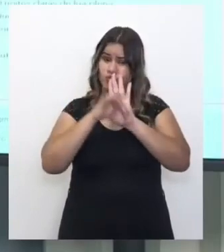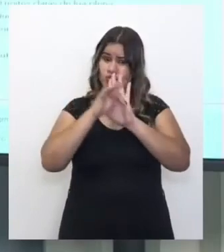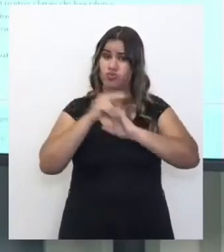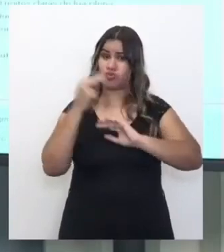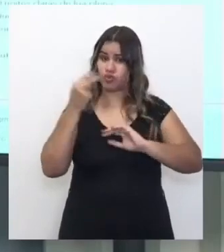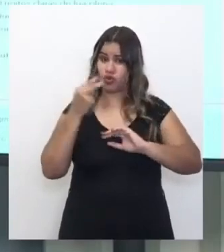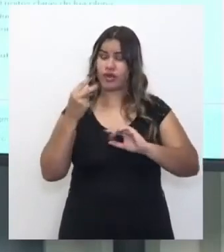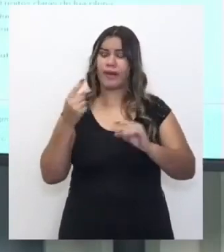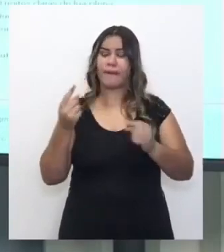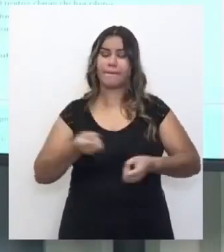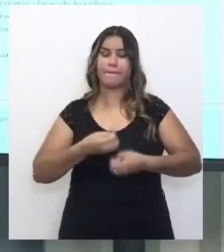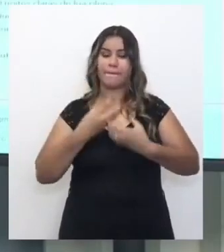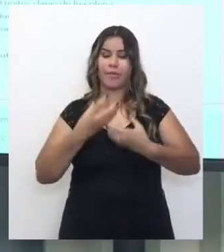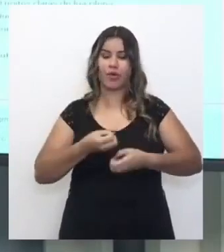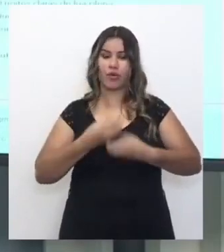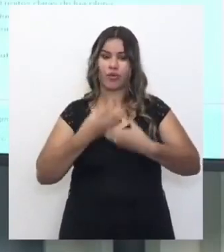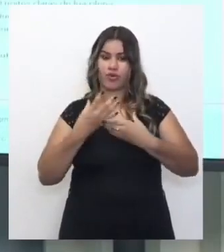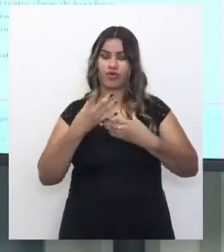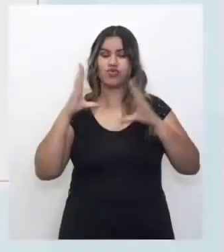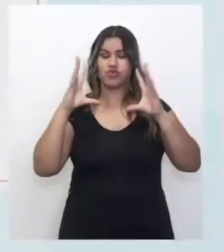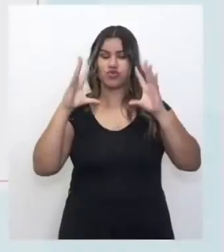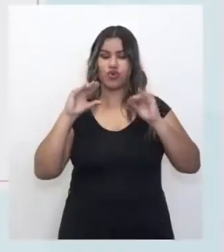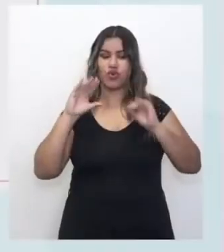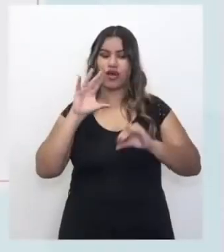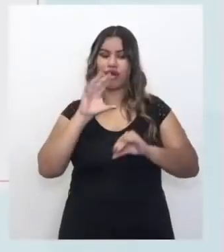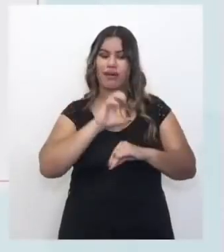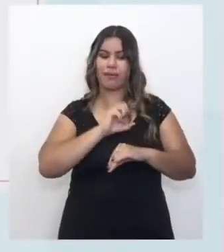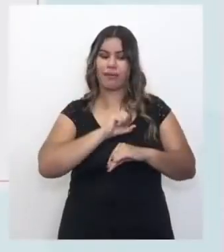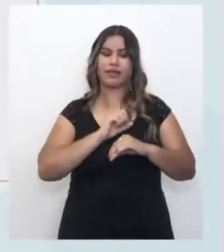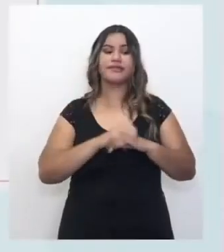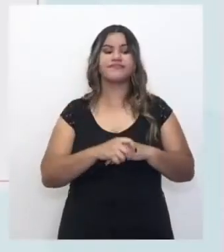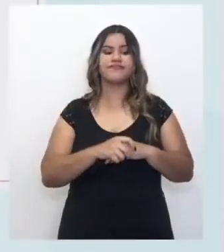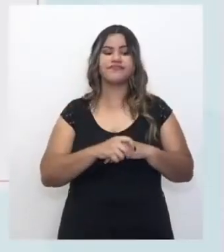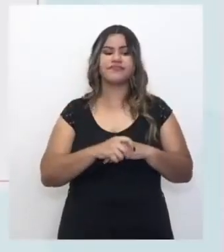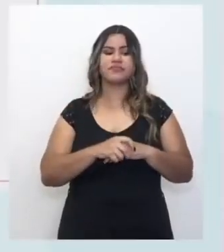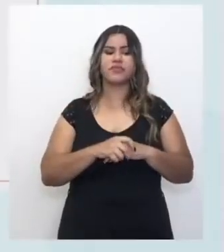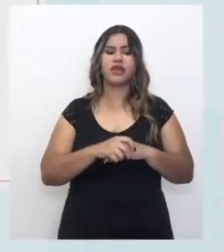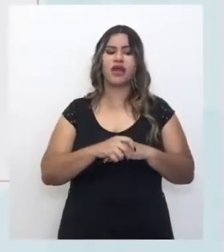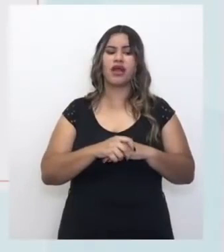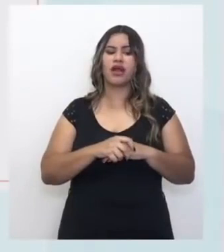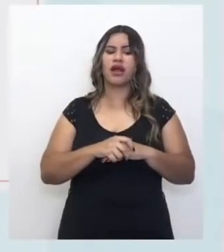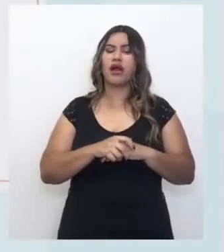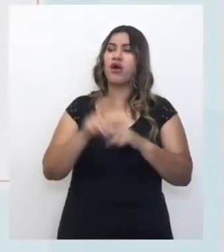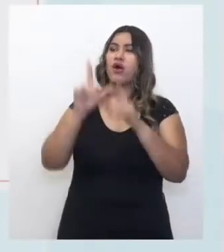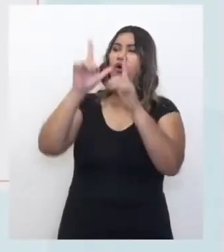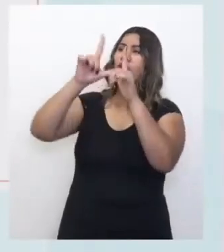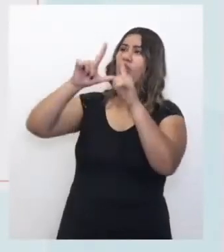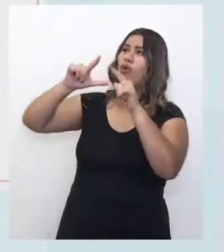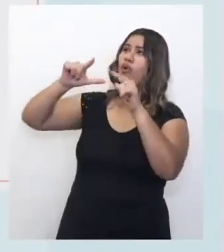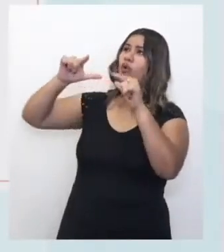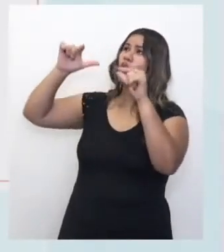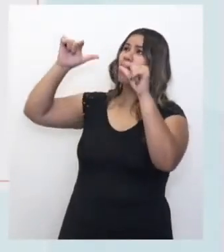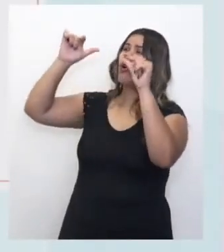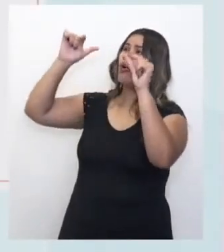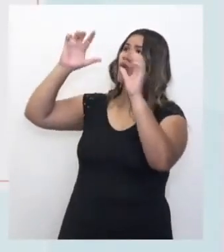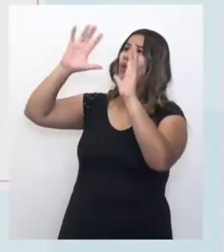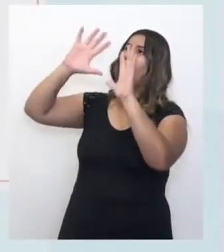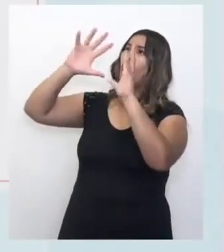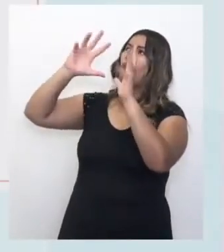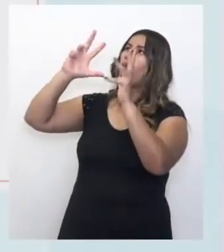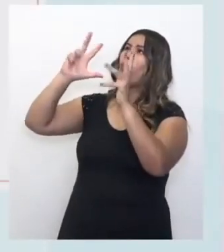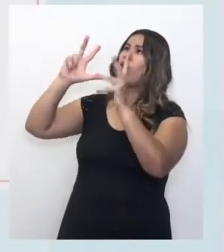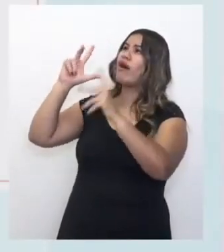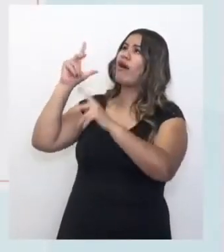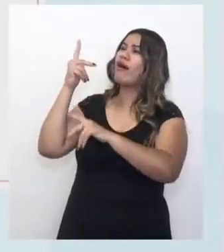que é um poema chamado Noites Amadas. Por favor, na tela. Olha lá. Ó noites claras de lua cheia, em vosso